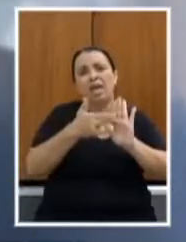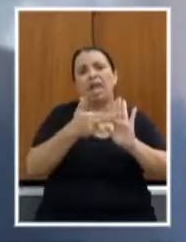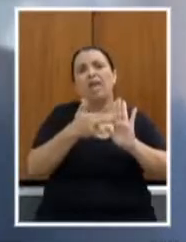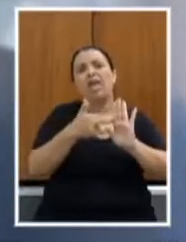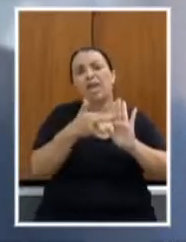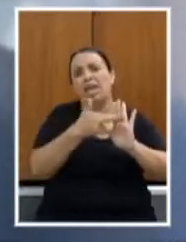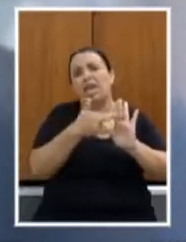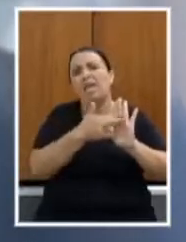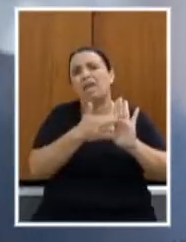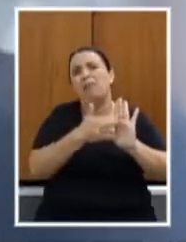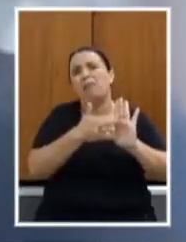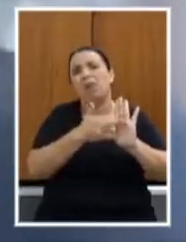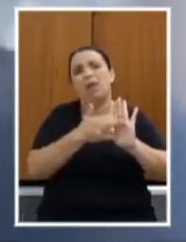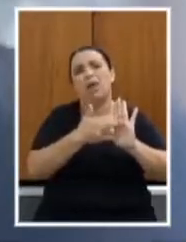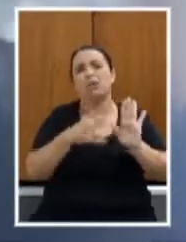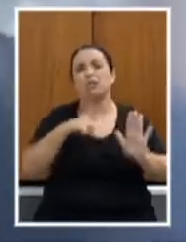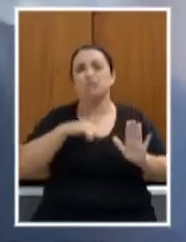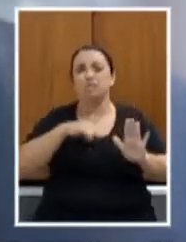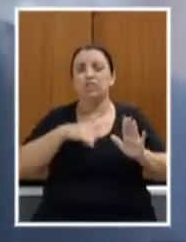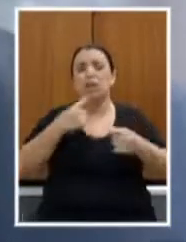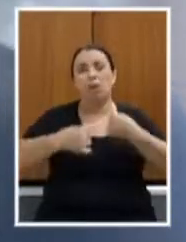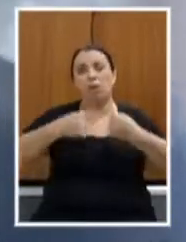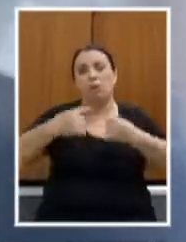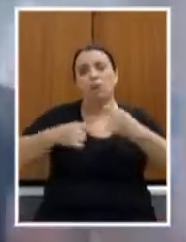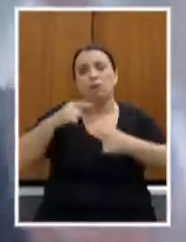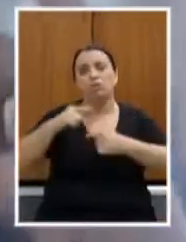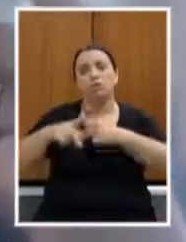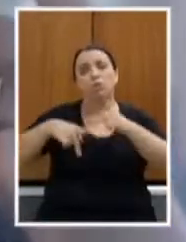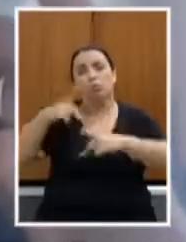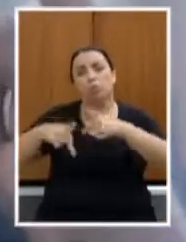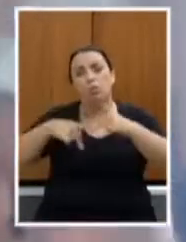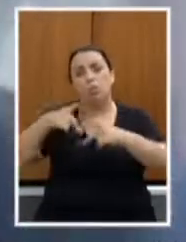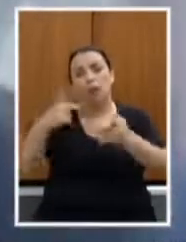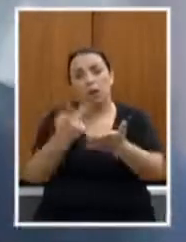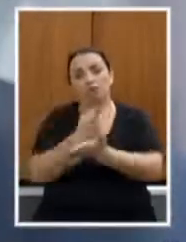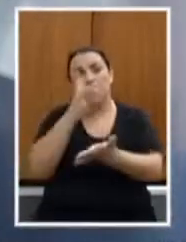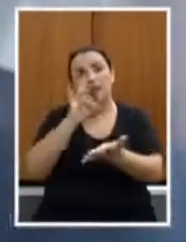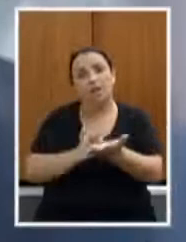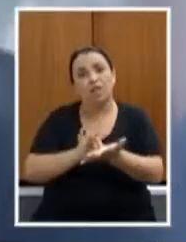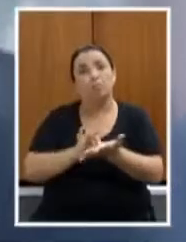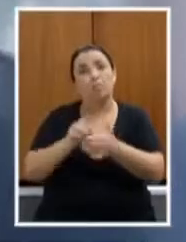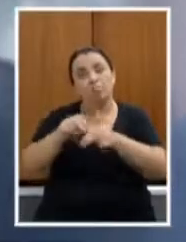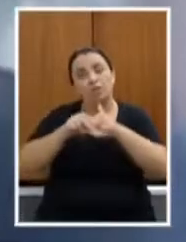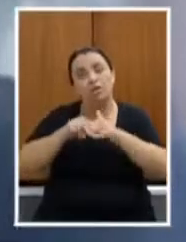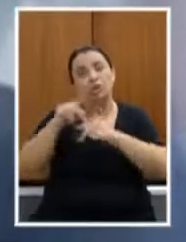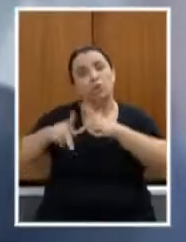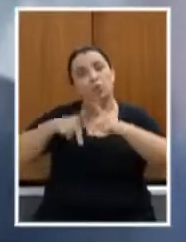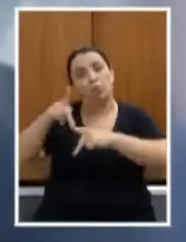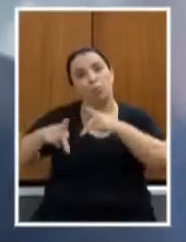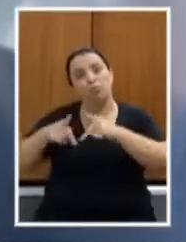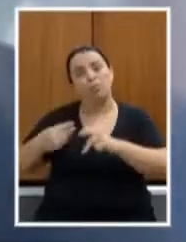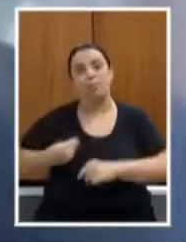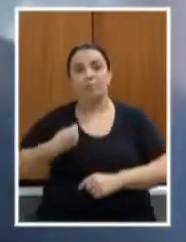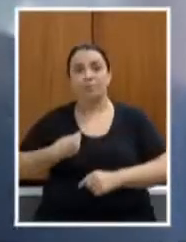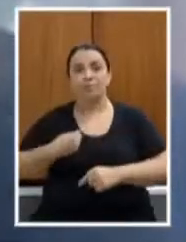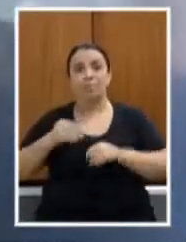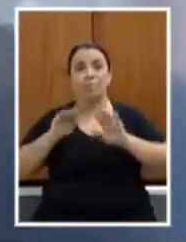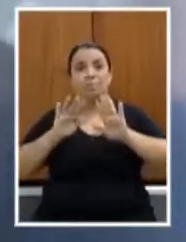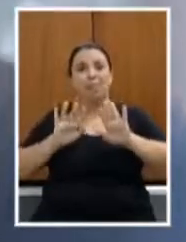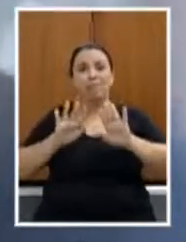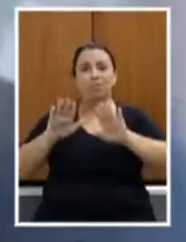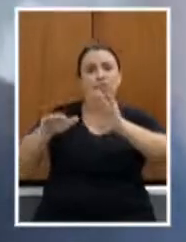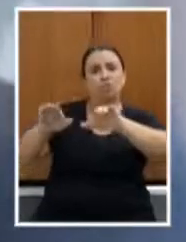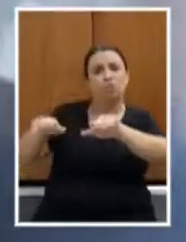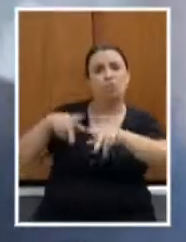tornam-se realidades a partir da participação popular. Mas a gente chamar o povo para dar a sua